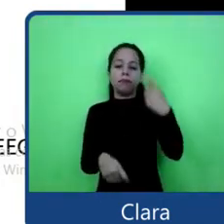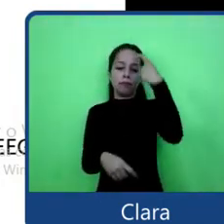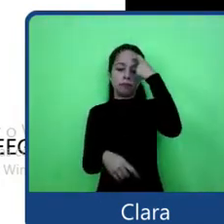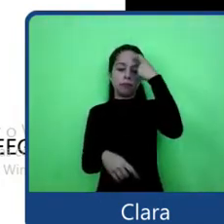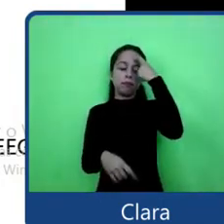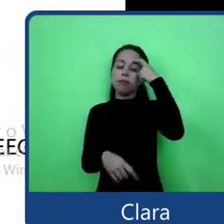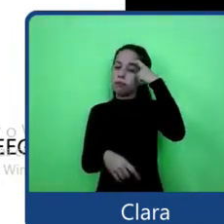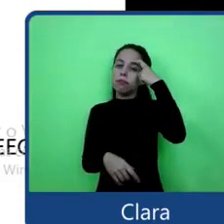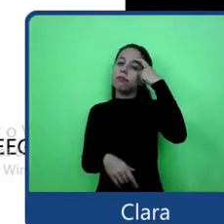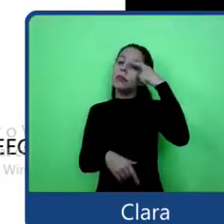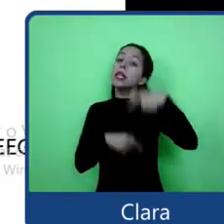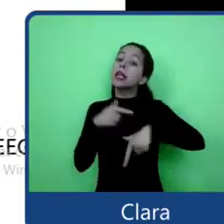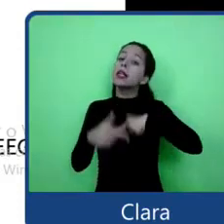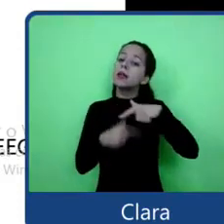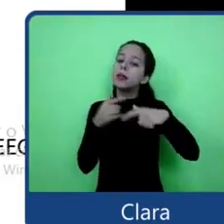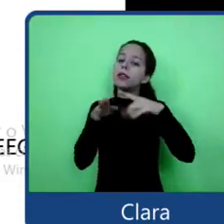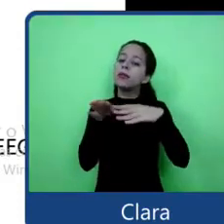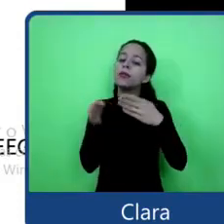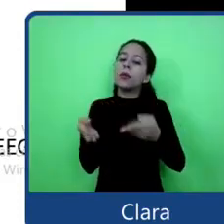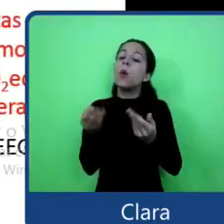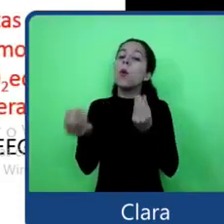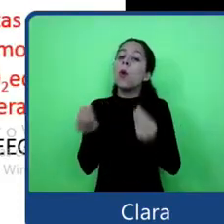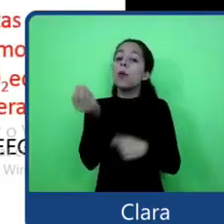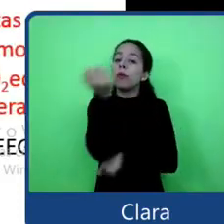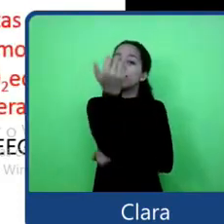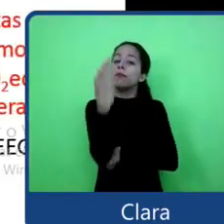nessa questão do desmatamento, né?